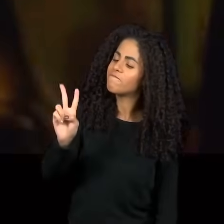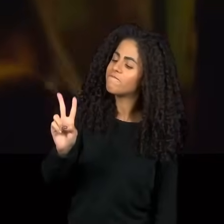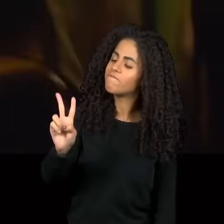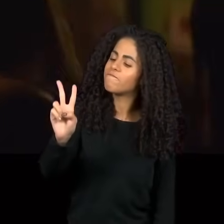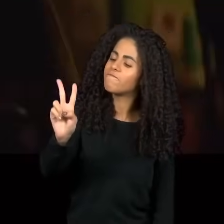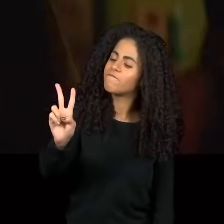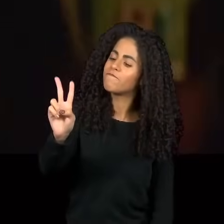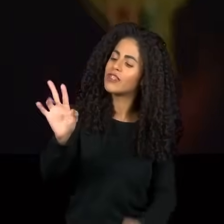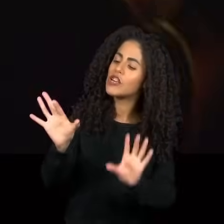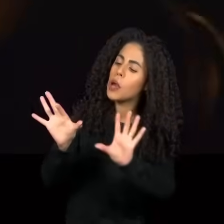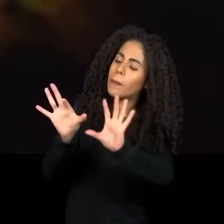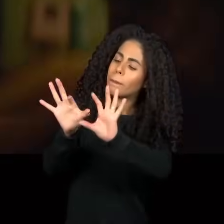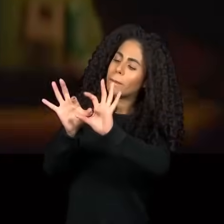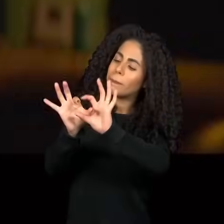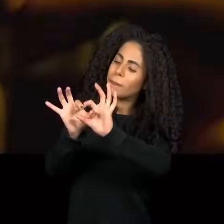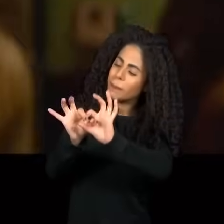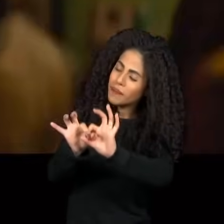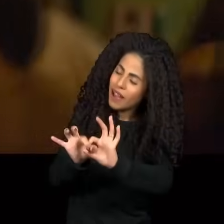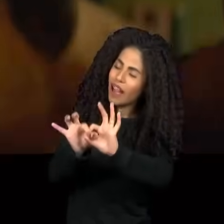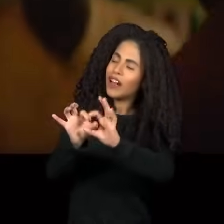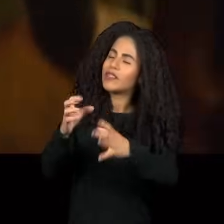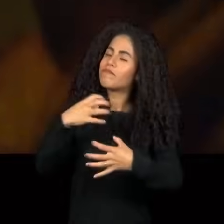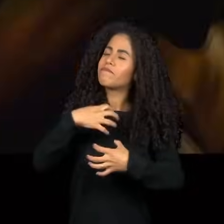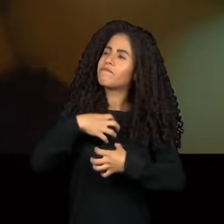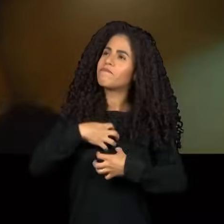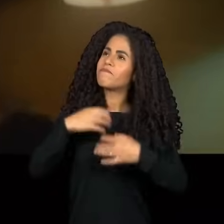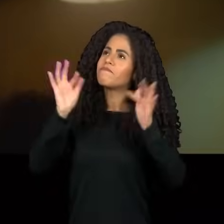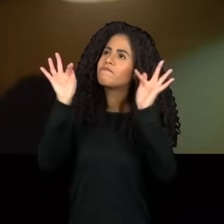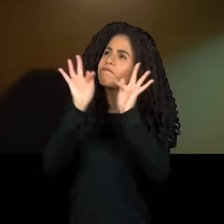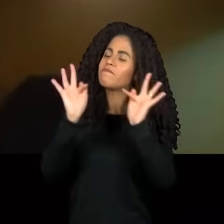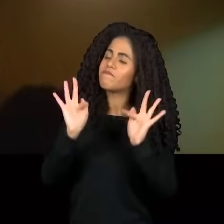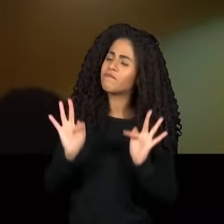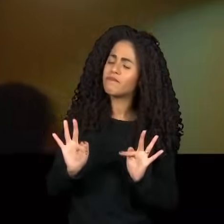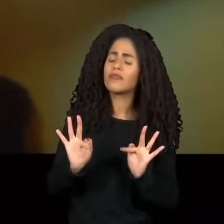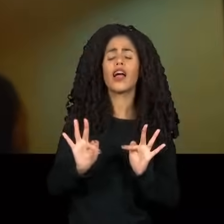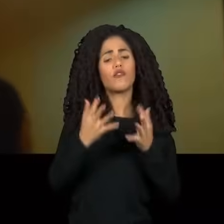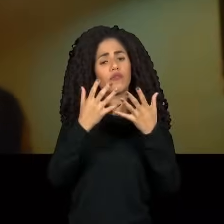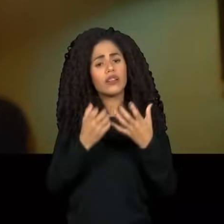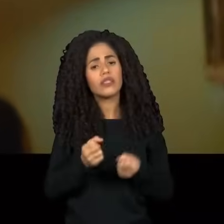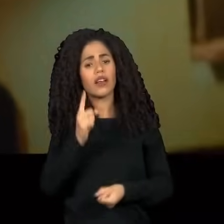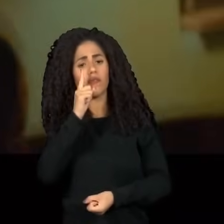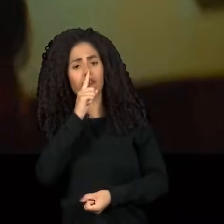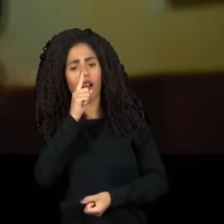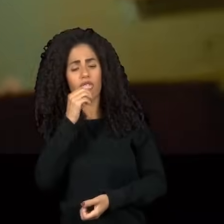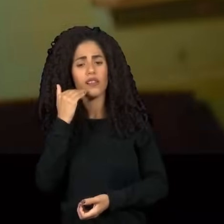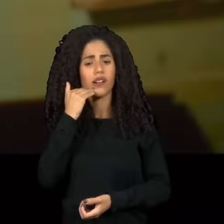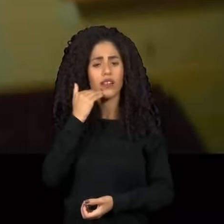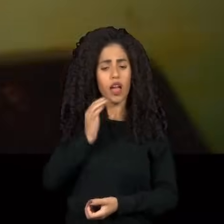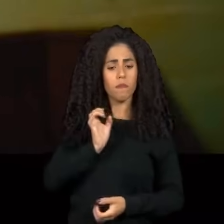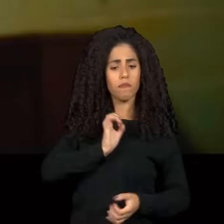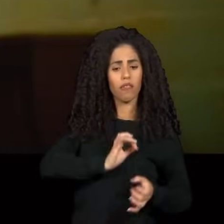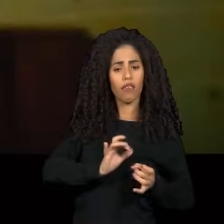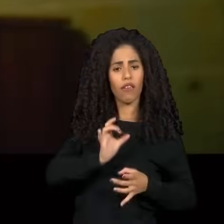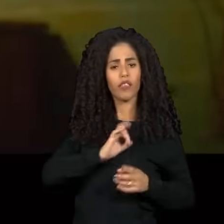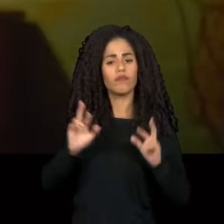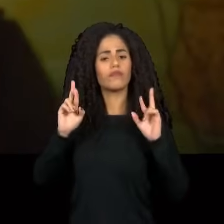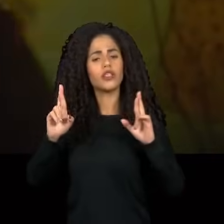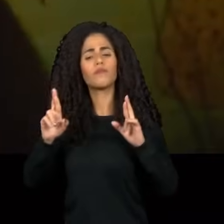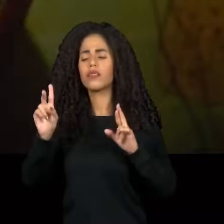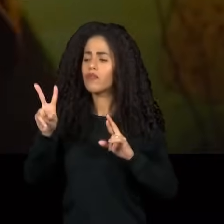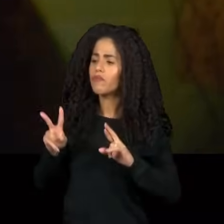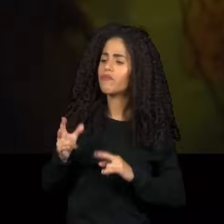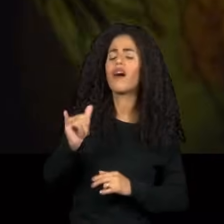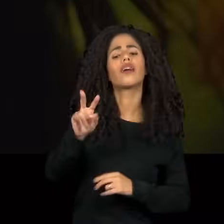o acompanhará e fará companhia aos seus defeitos, aos seus medos e às suas esperanças.